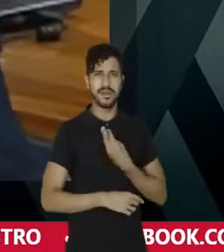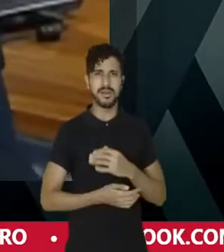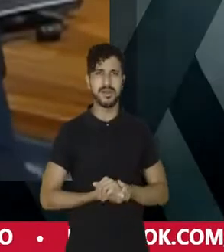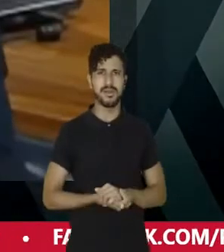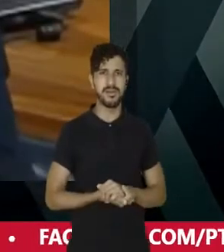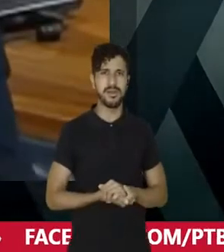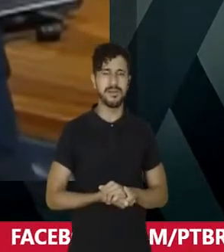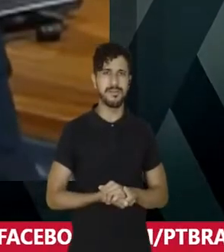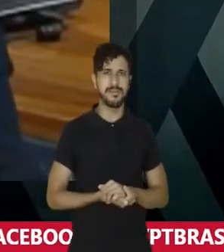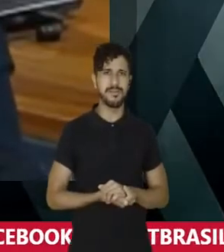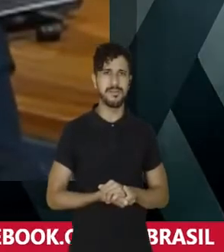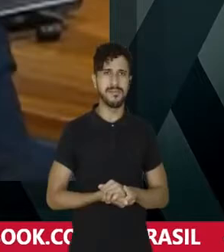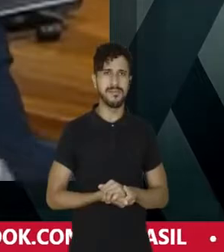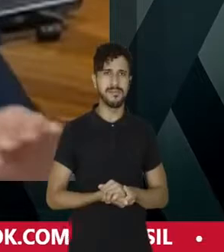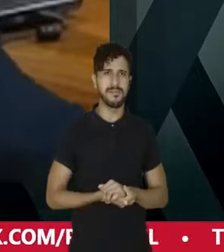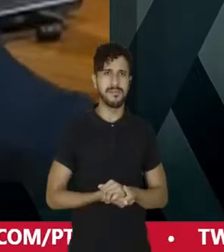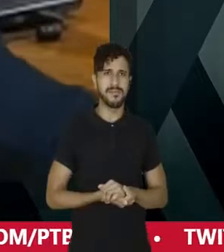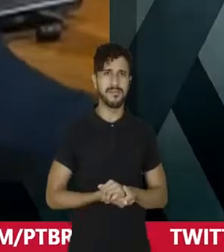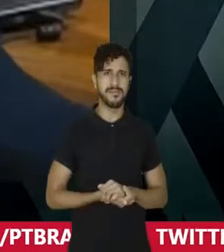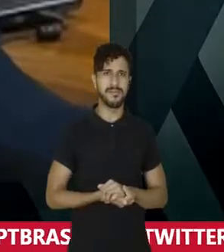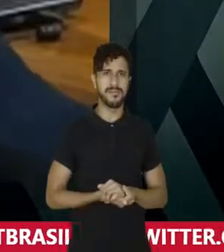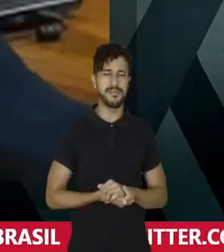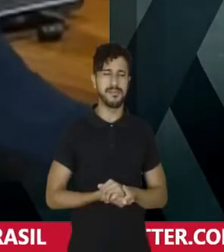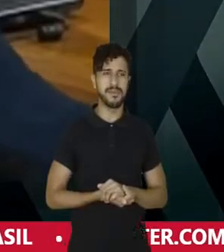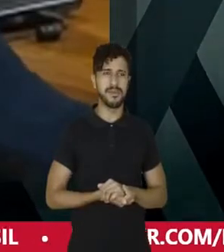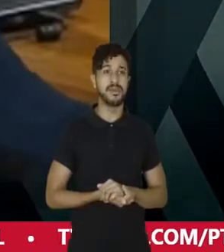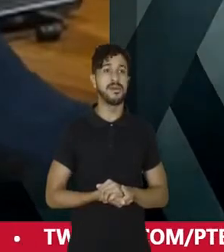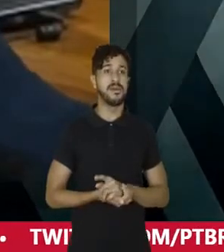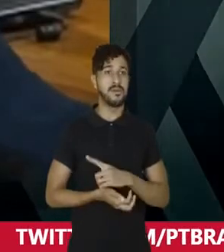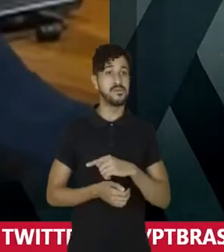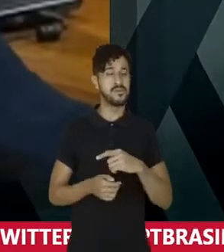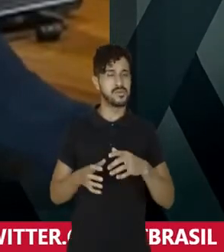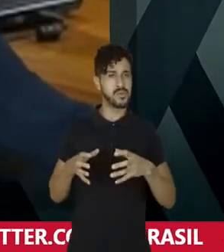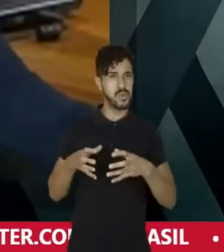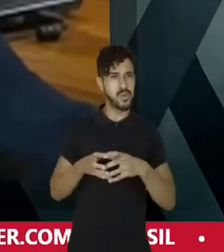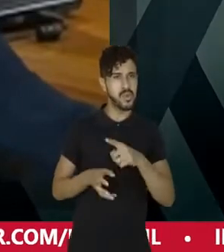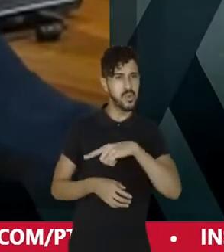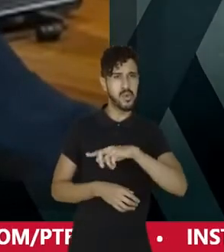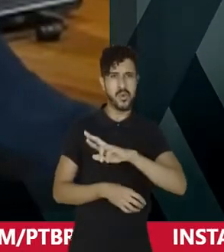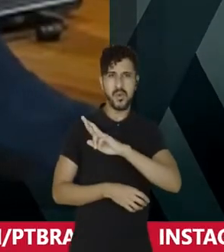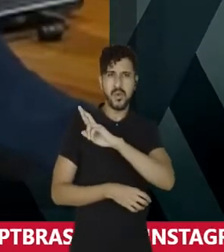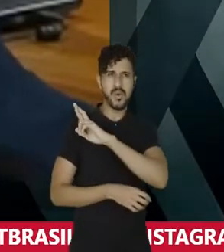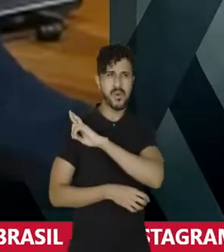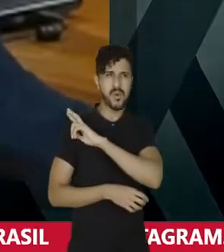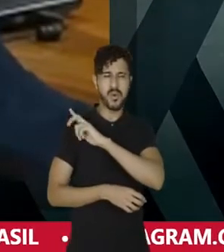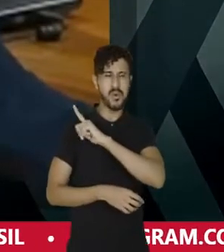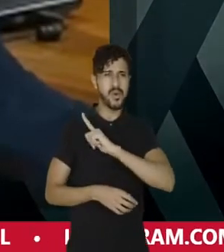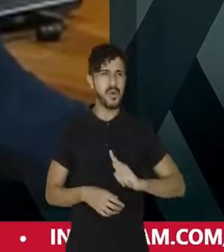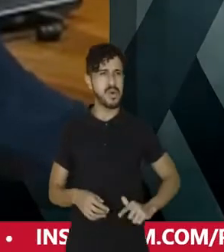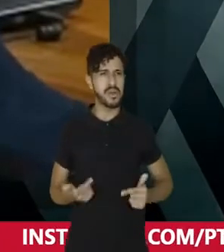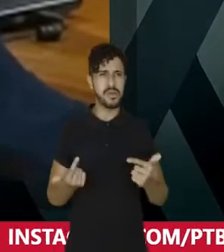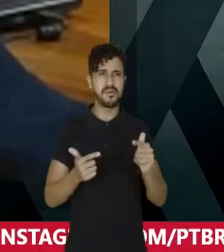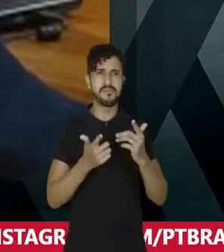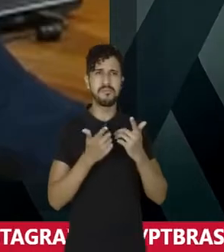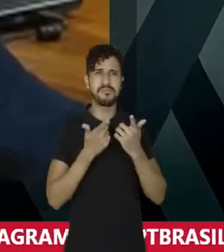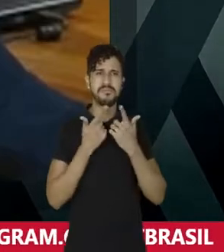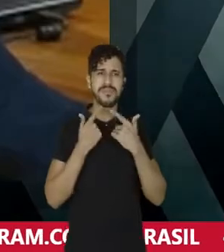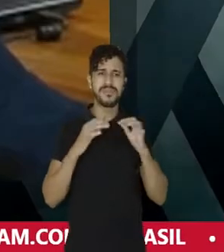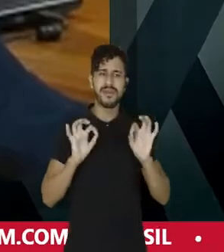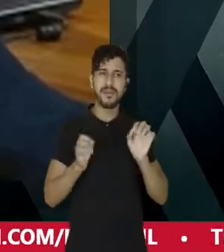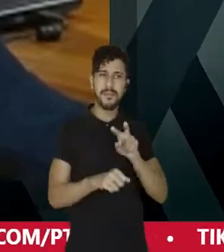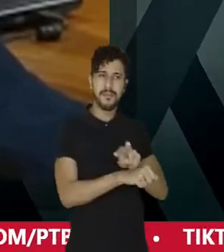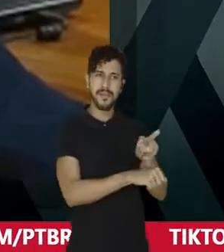uma verdadeira latrina de fatos é um governo que não tem qualquer desejo de